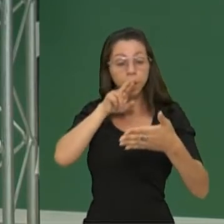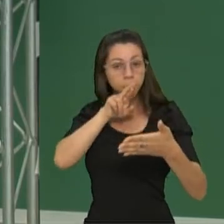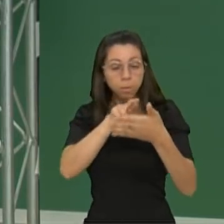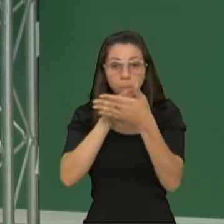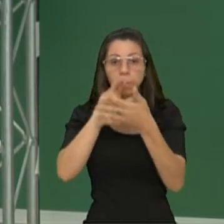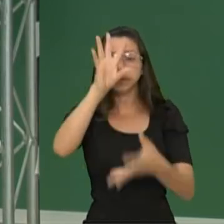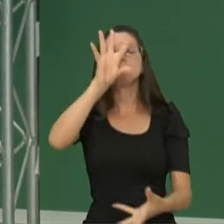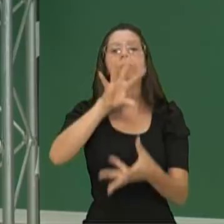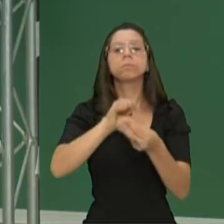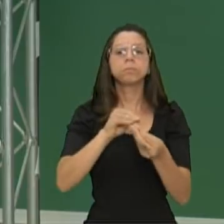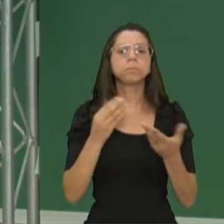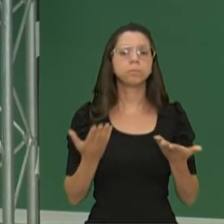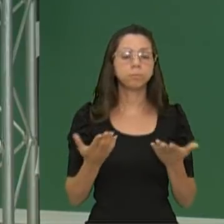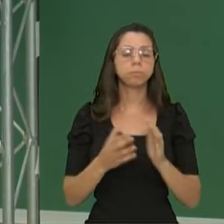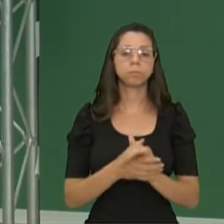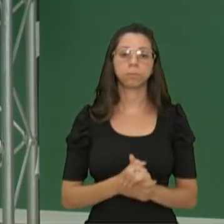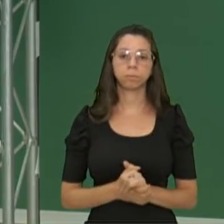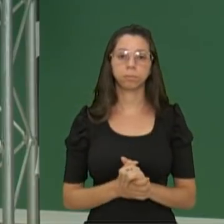apresentados.